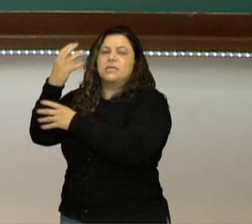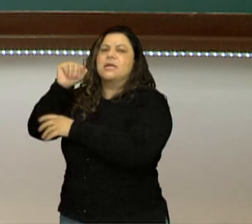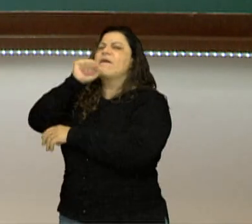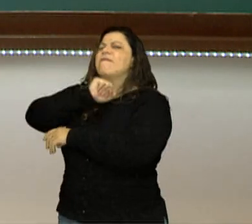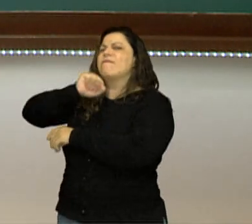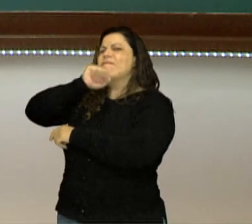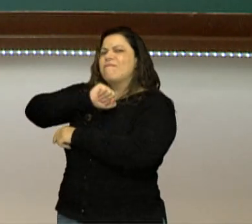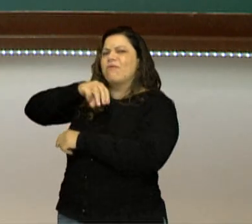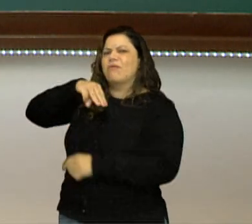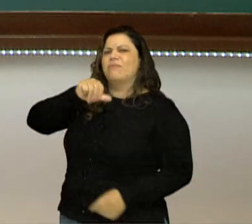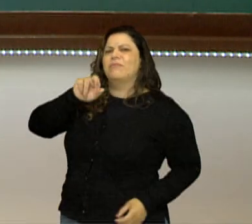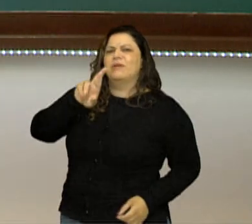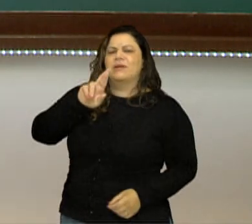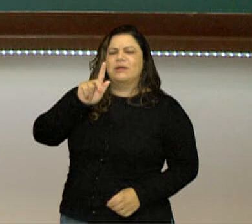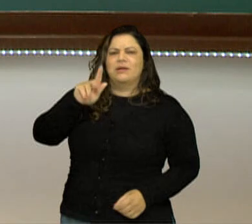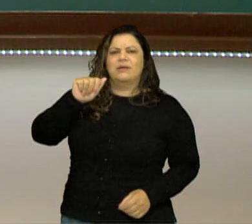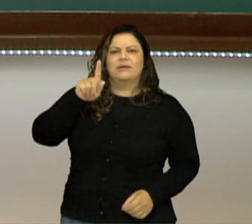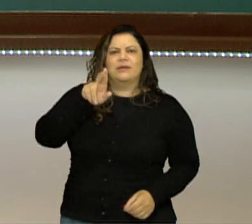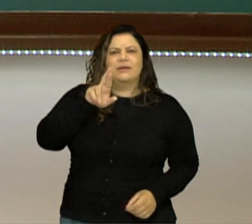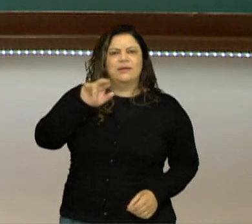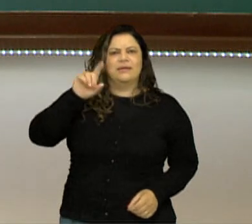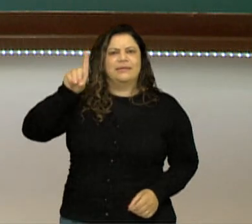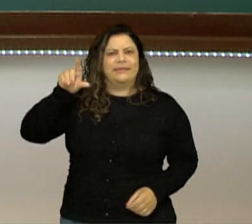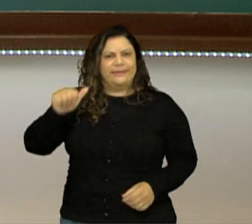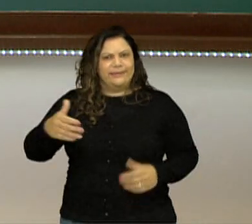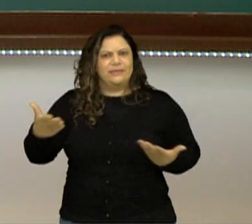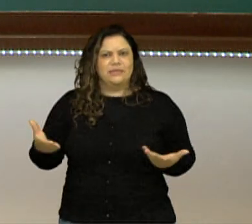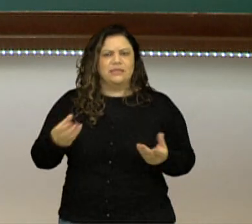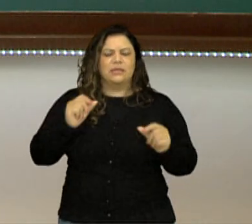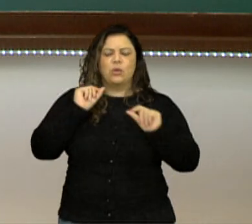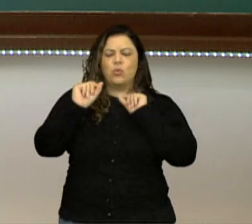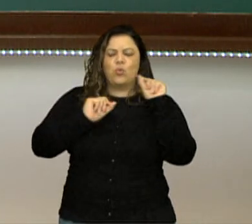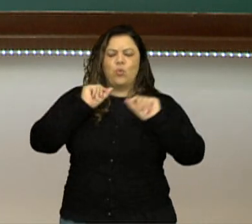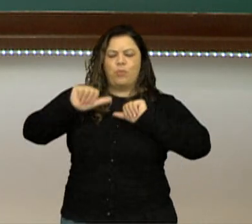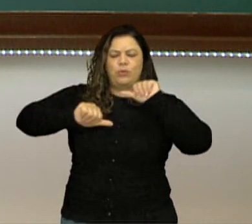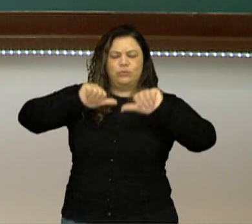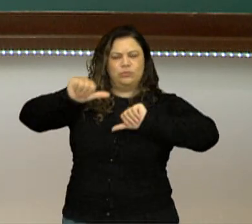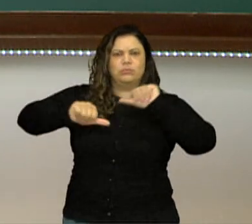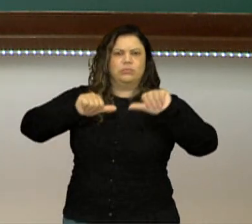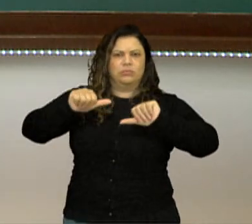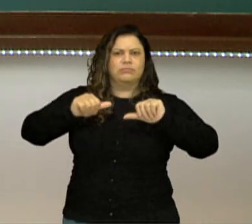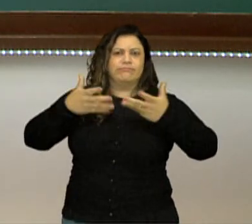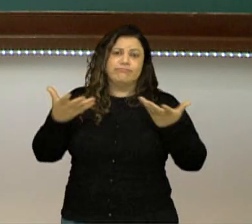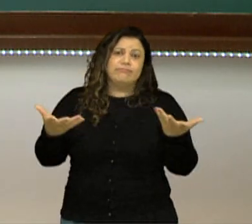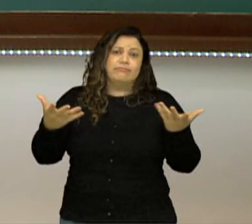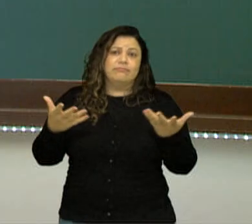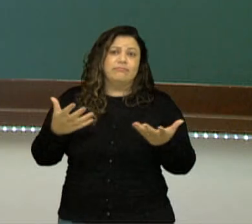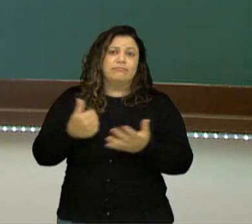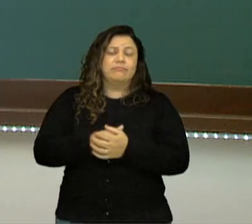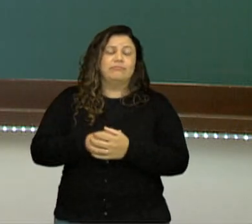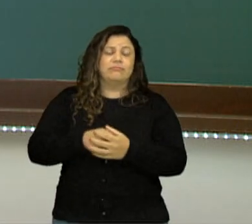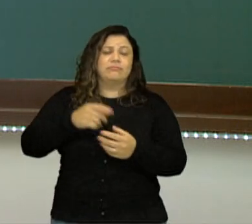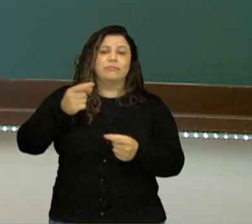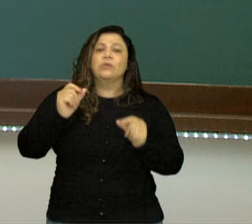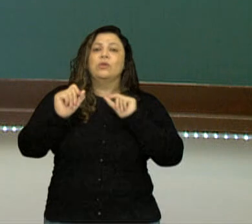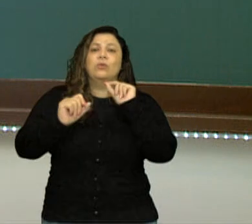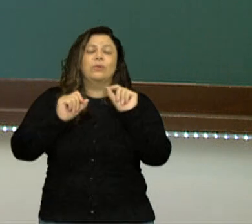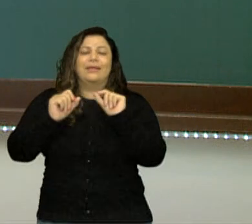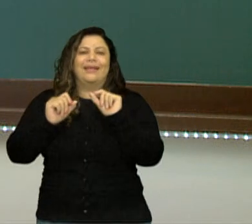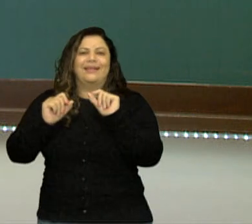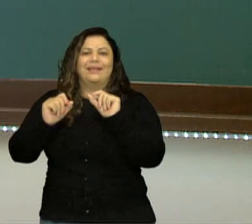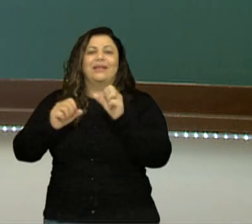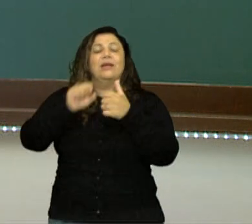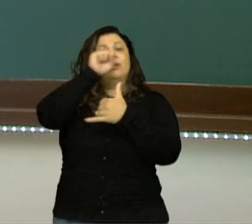voz passiva. Como eu posso transformar essa voz passiva em ativa? Eu vou trazer o meu agente para sujeito. Então, a